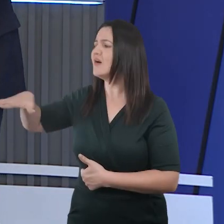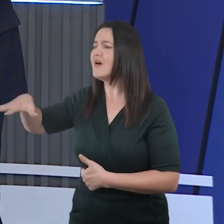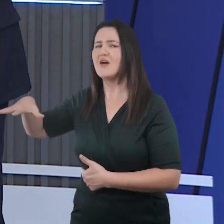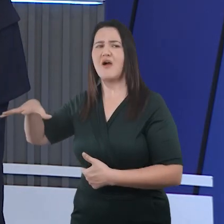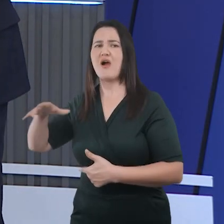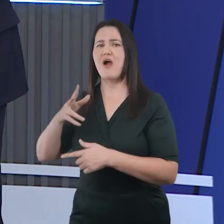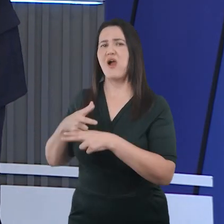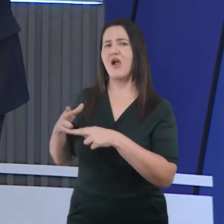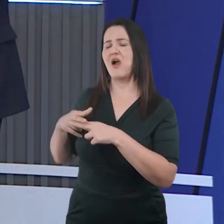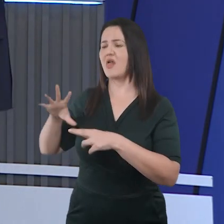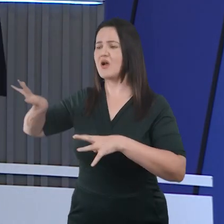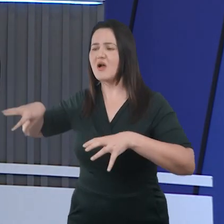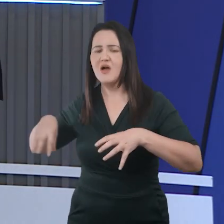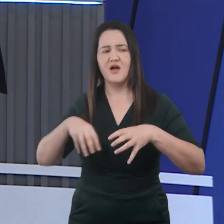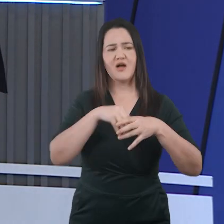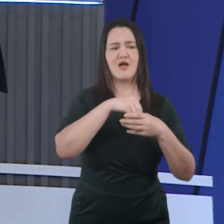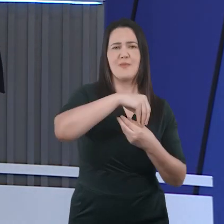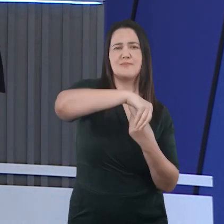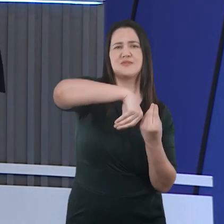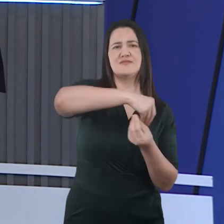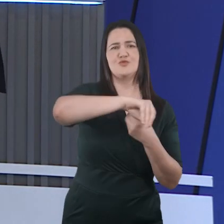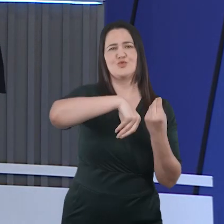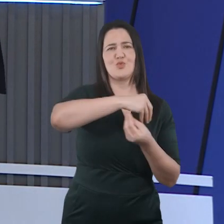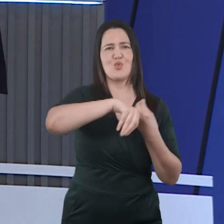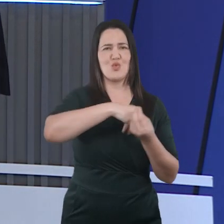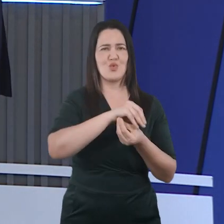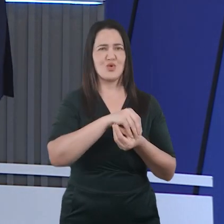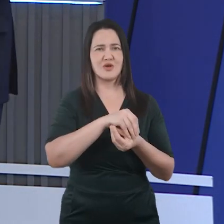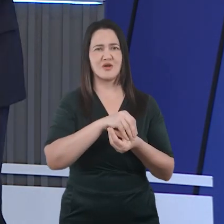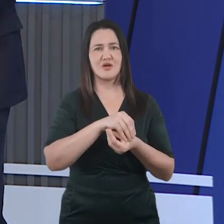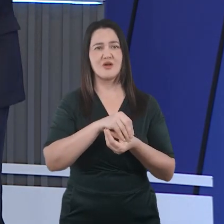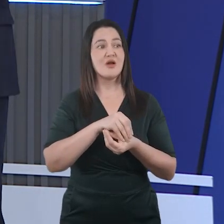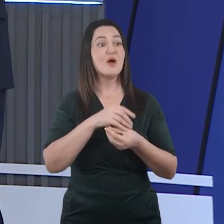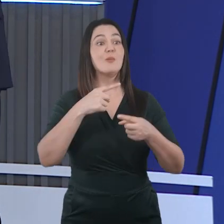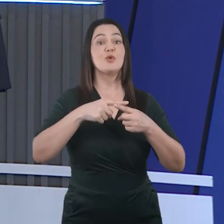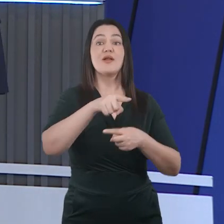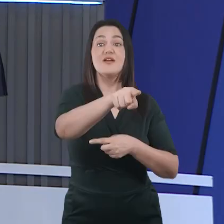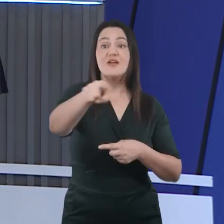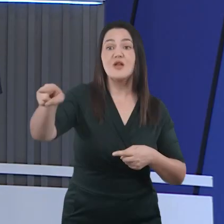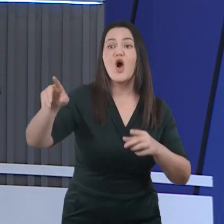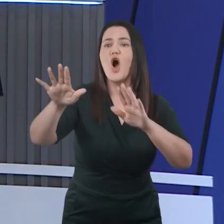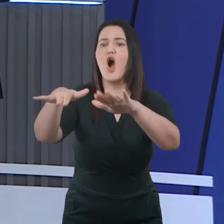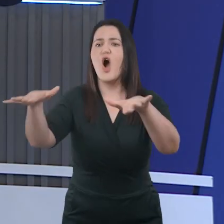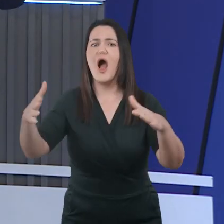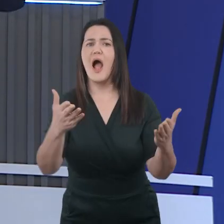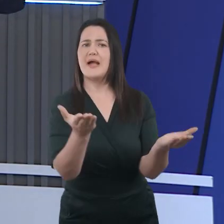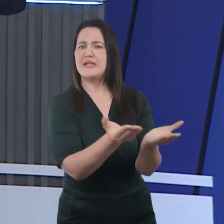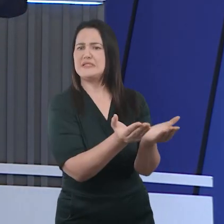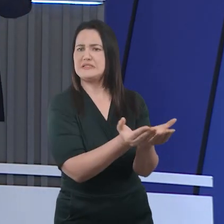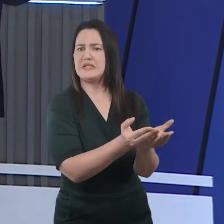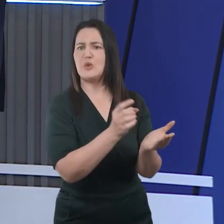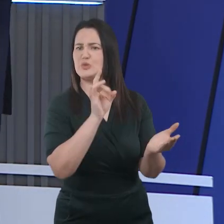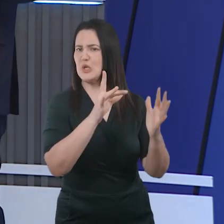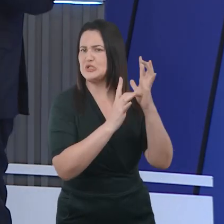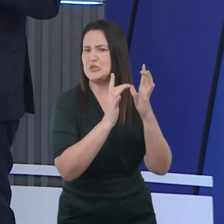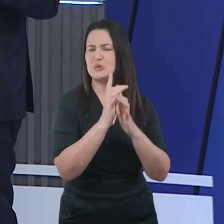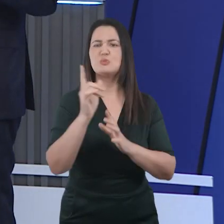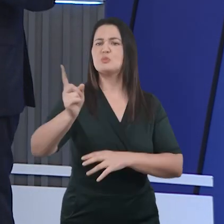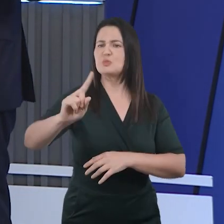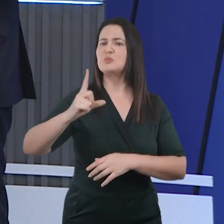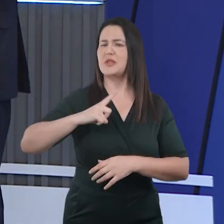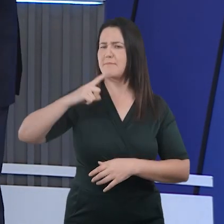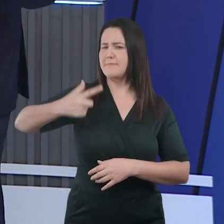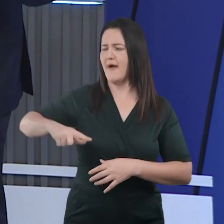seja, vamos trazer um pouco do paganismo aqui, para que o paganismo se enxergue dentro de nós e assim a gente resolva um